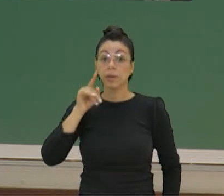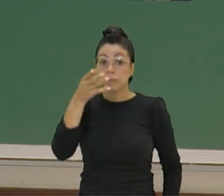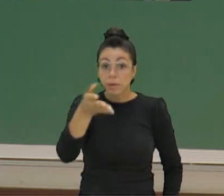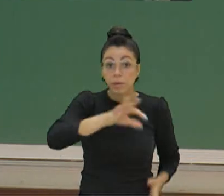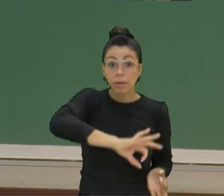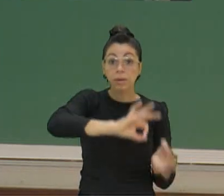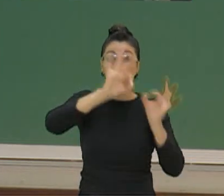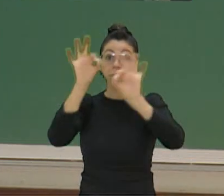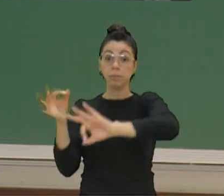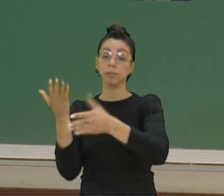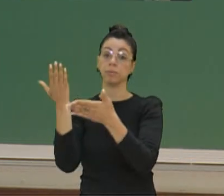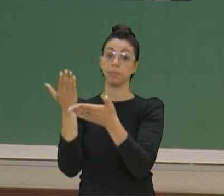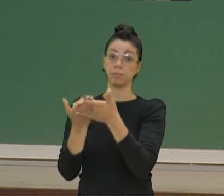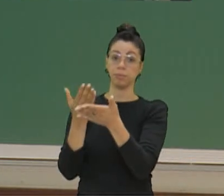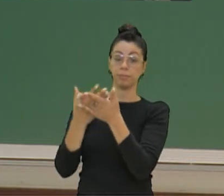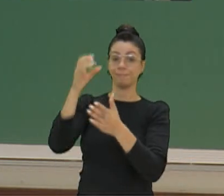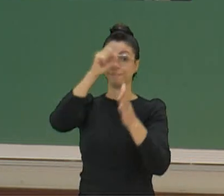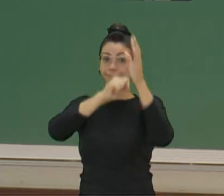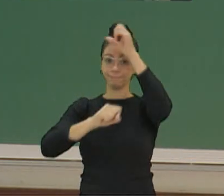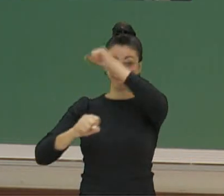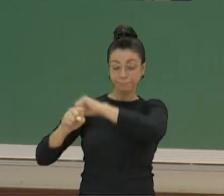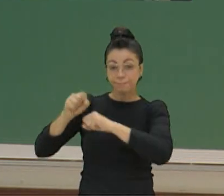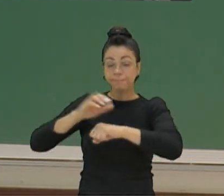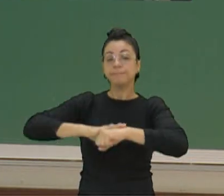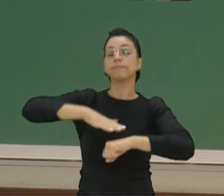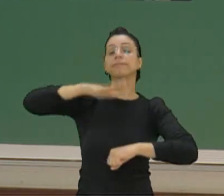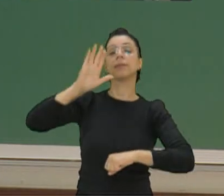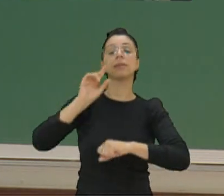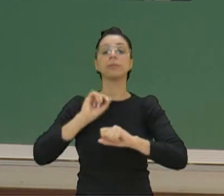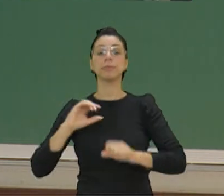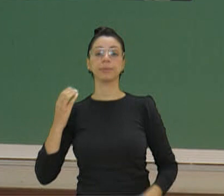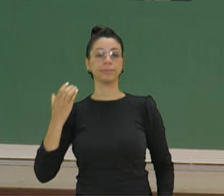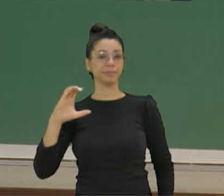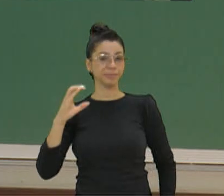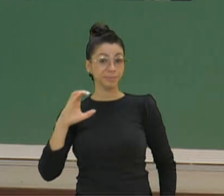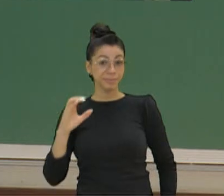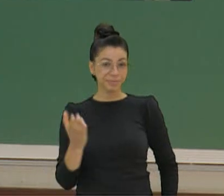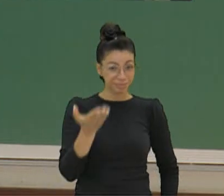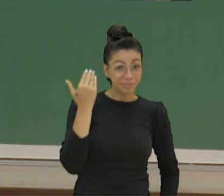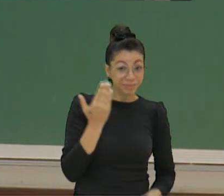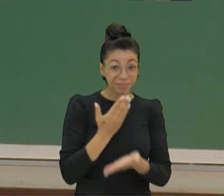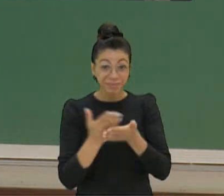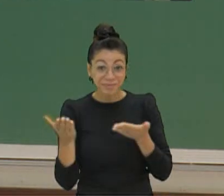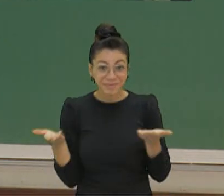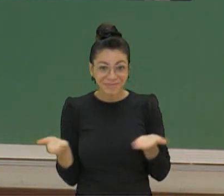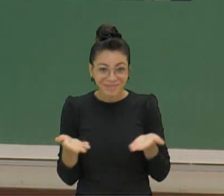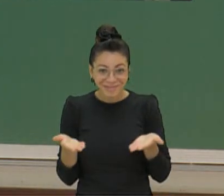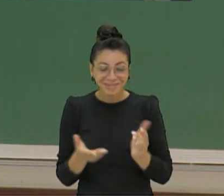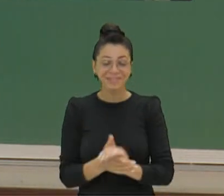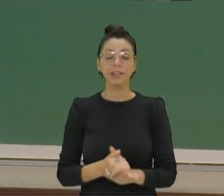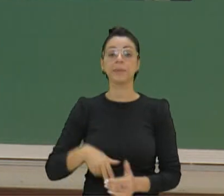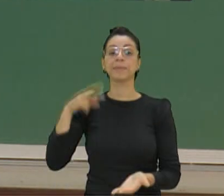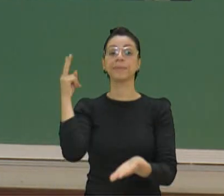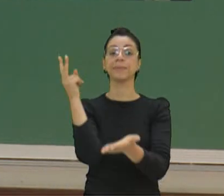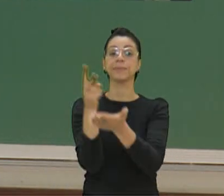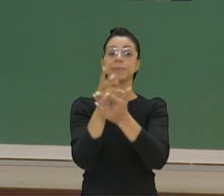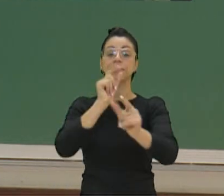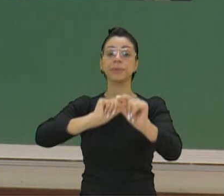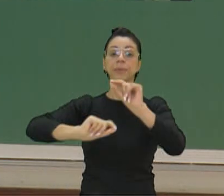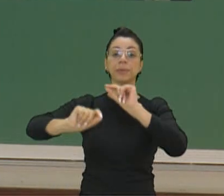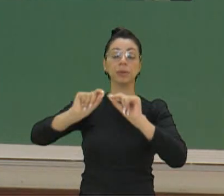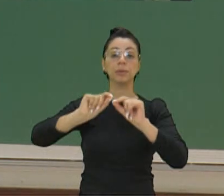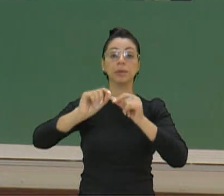aula do Fabiano e aprendendo mais um pouquinho sobre ciência. Então vamos para a nossa aula de hoje? Sempre iniciamos